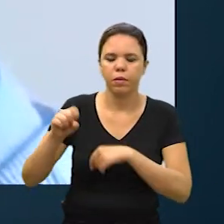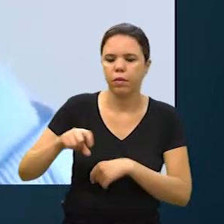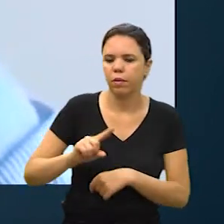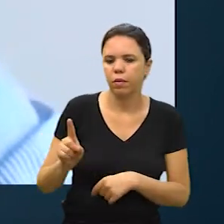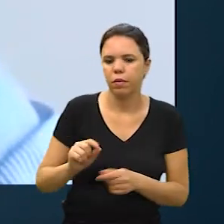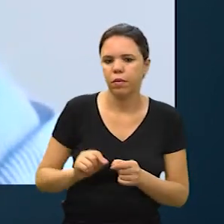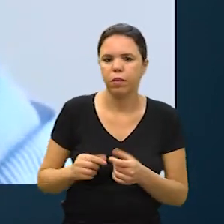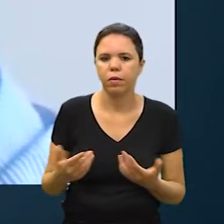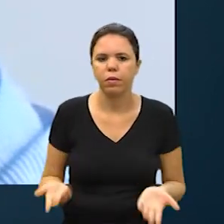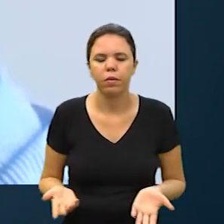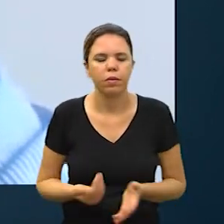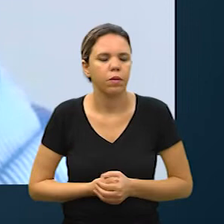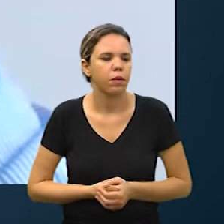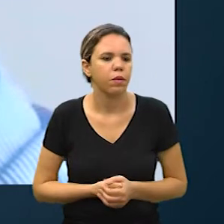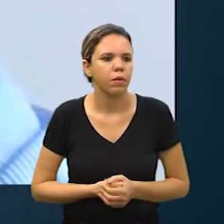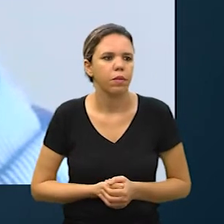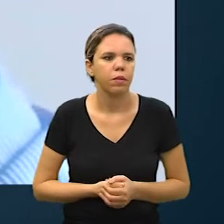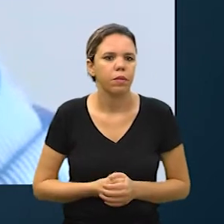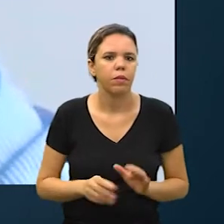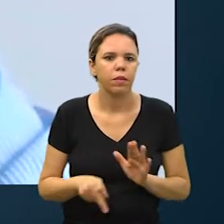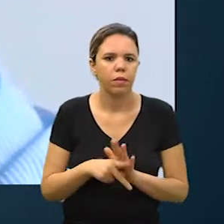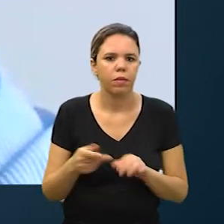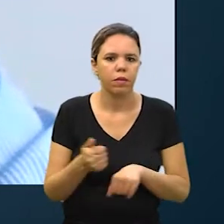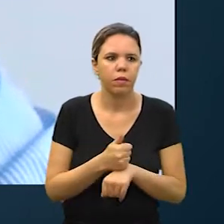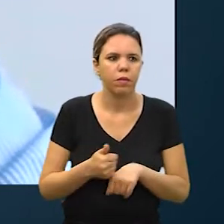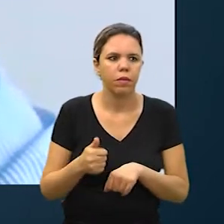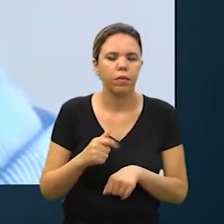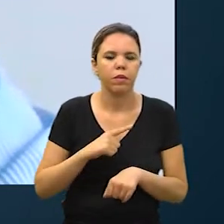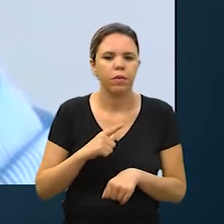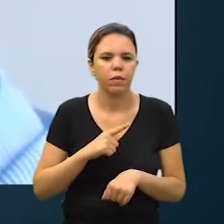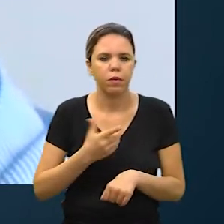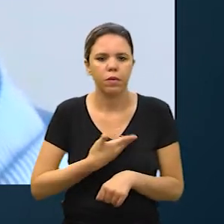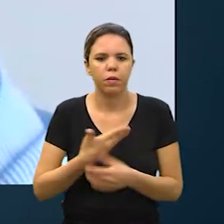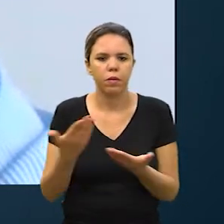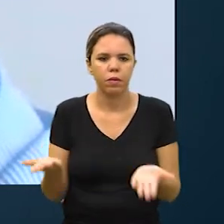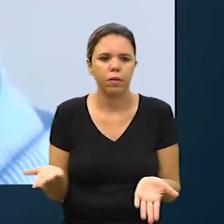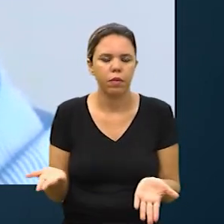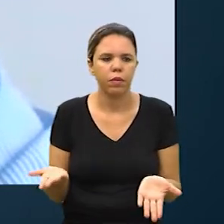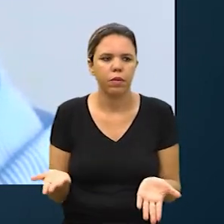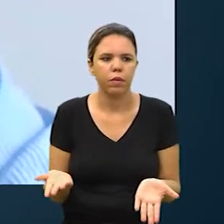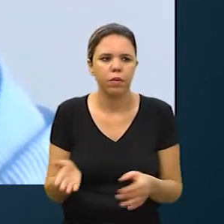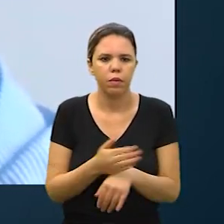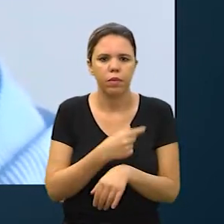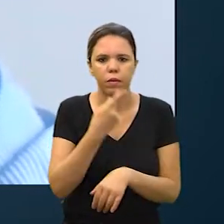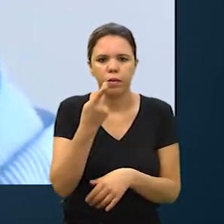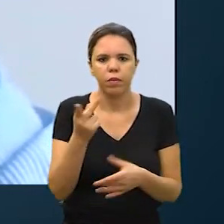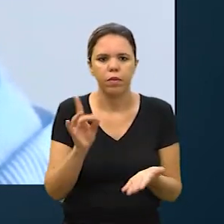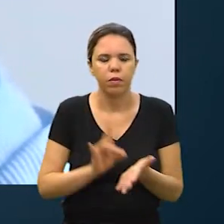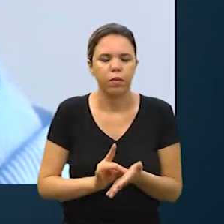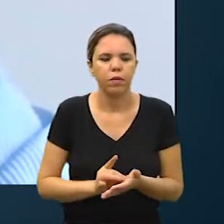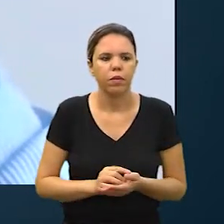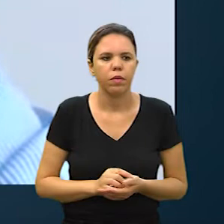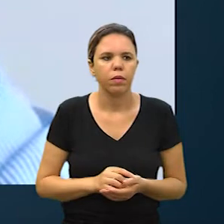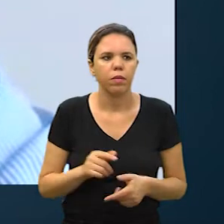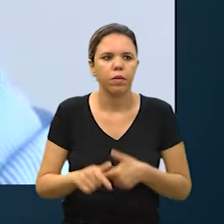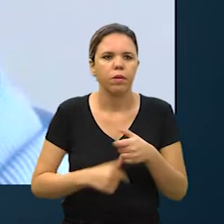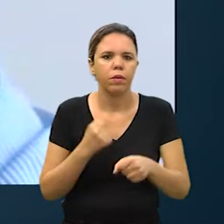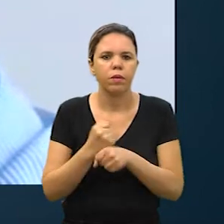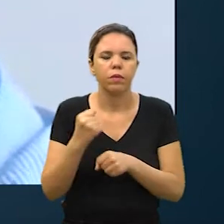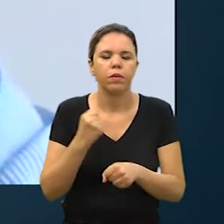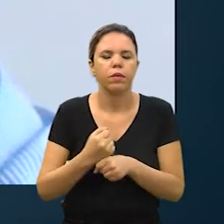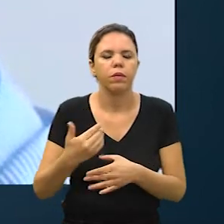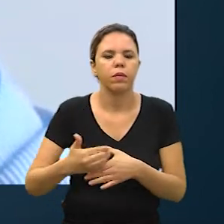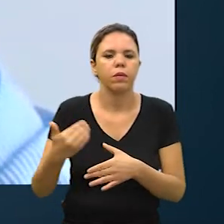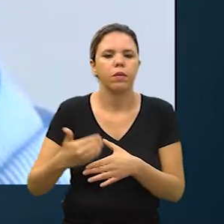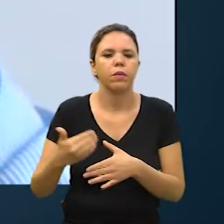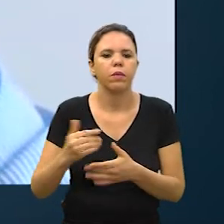ou não fazer sucesso. Então, caso específico, tem a impressão do nosso colega aí, que falou contigo antes, o fato de trabalhar com construção,